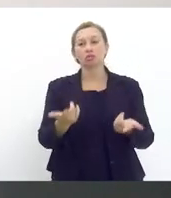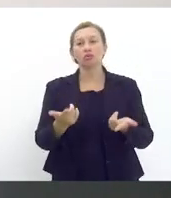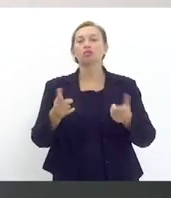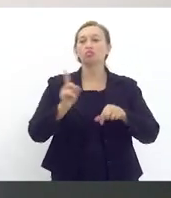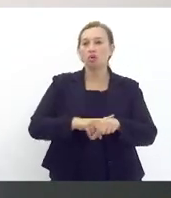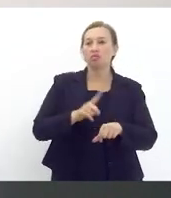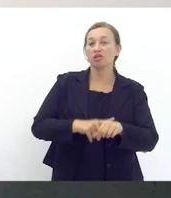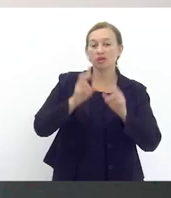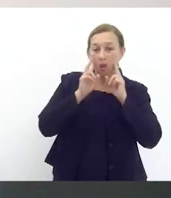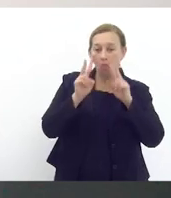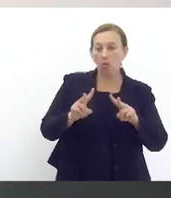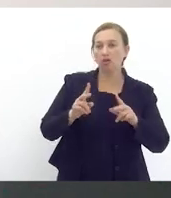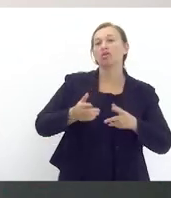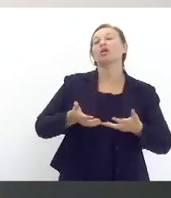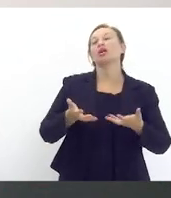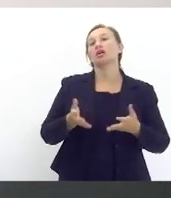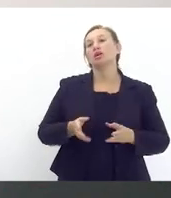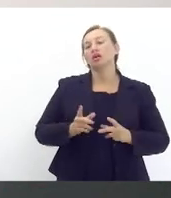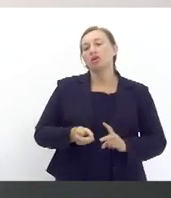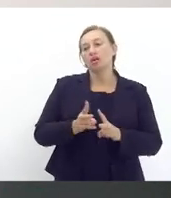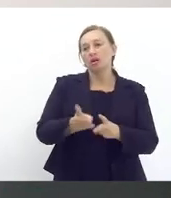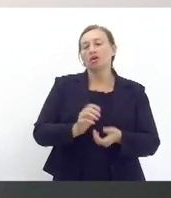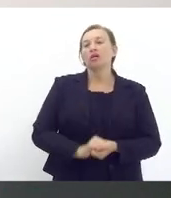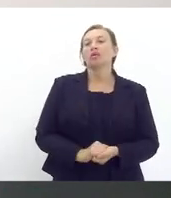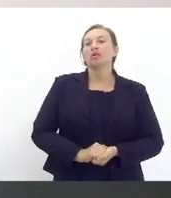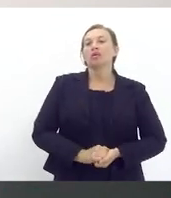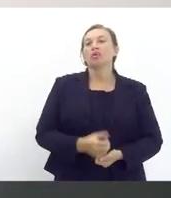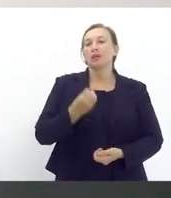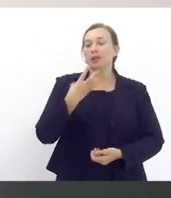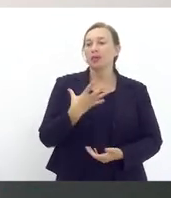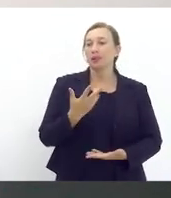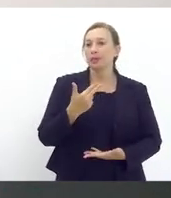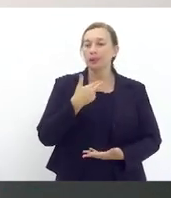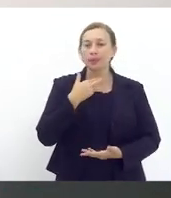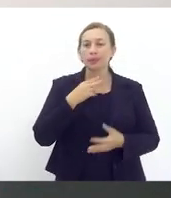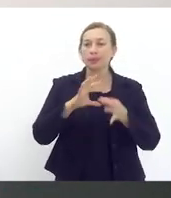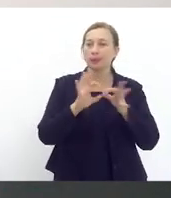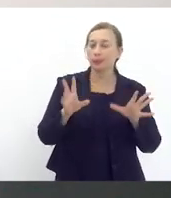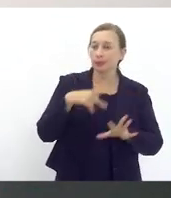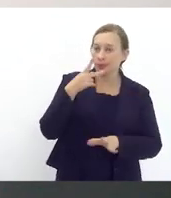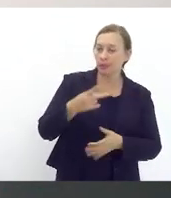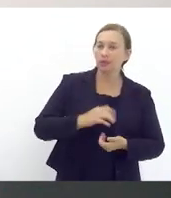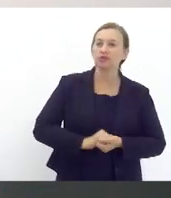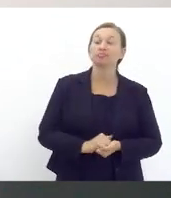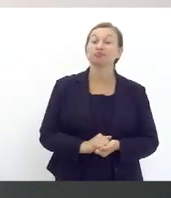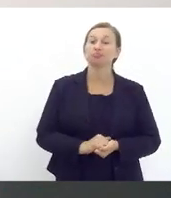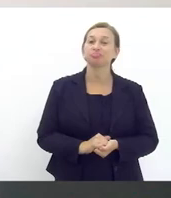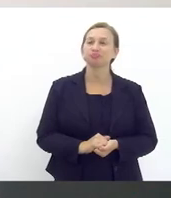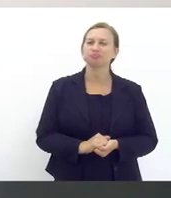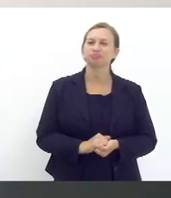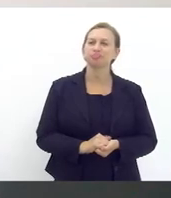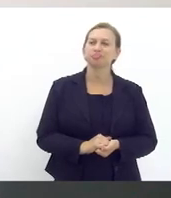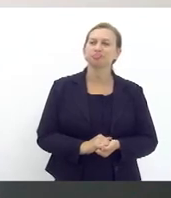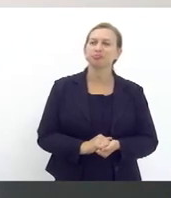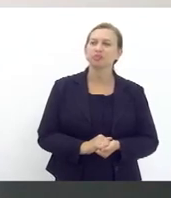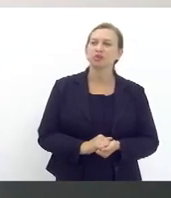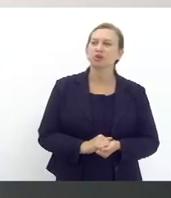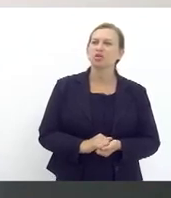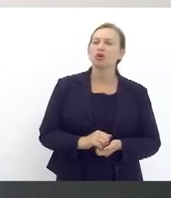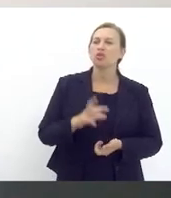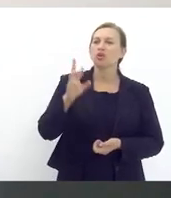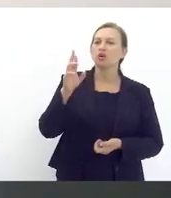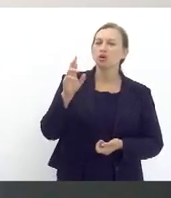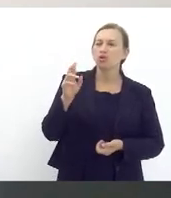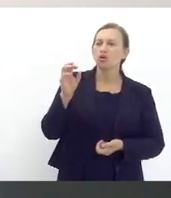gente Estar atento e acompanhar bom e não posso deixar de falar que é a roleta também